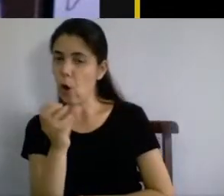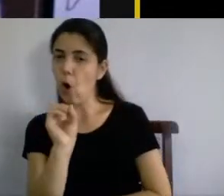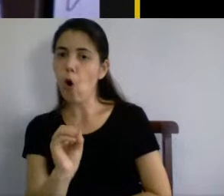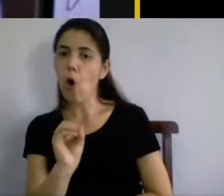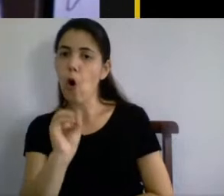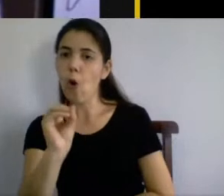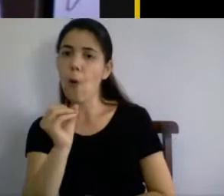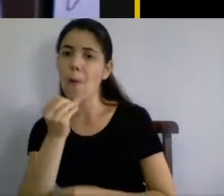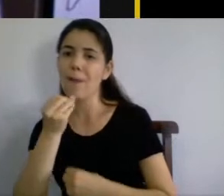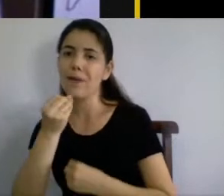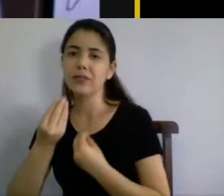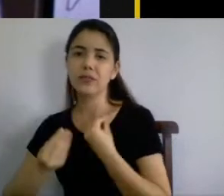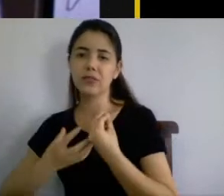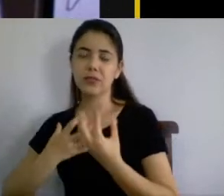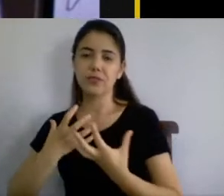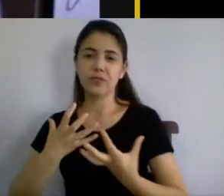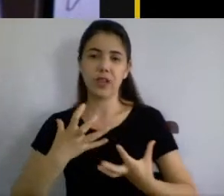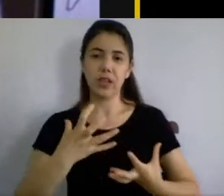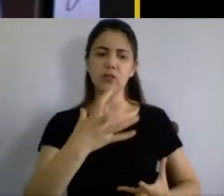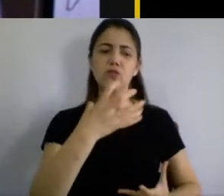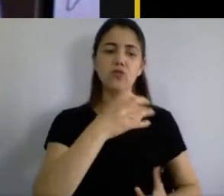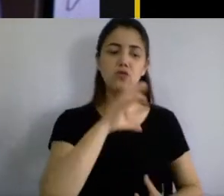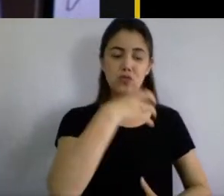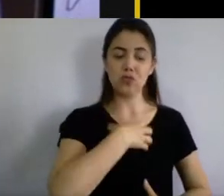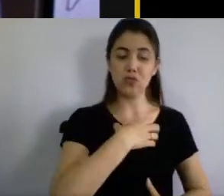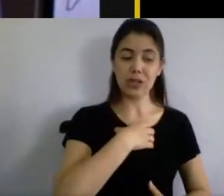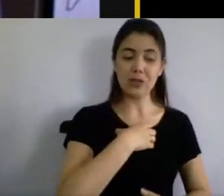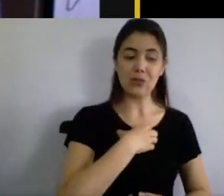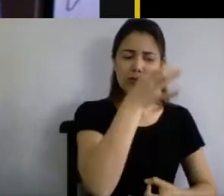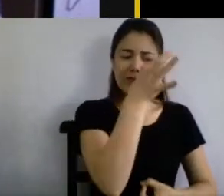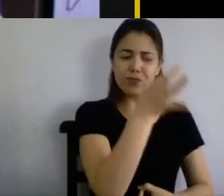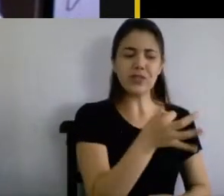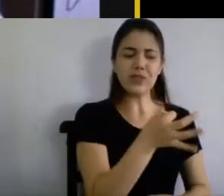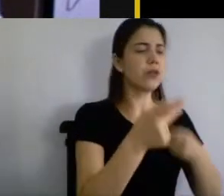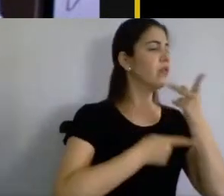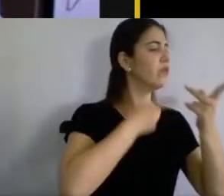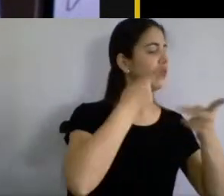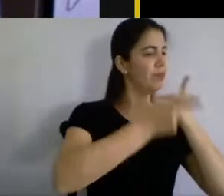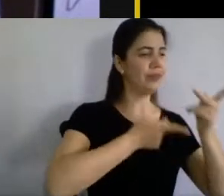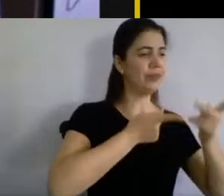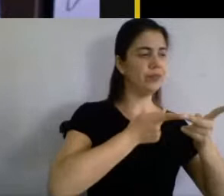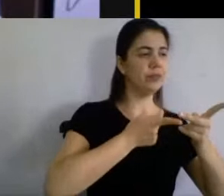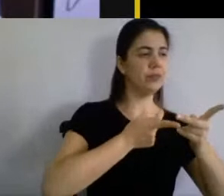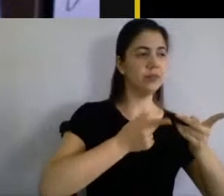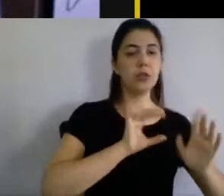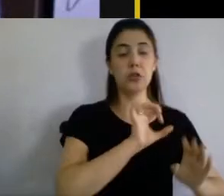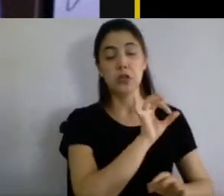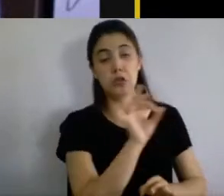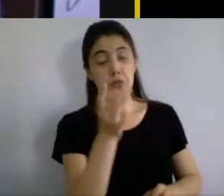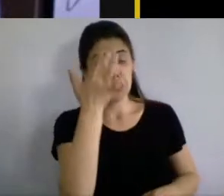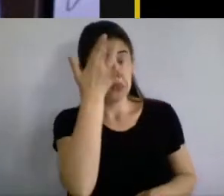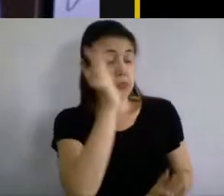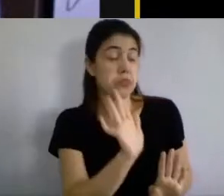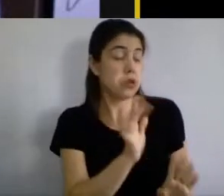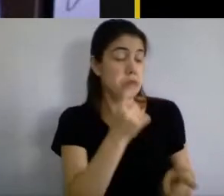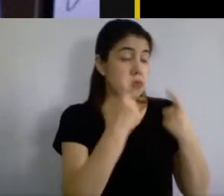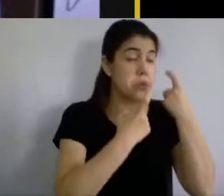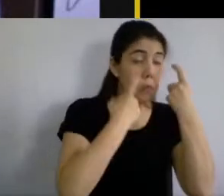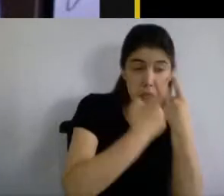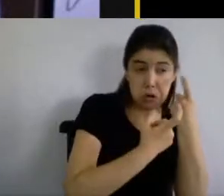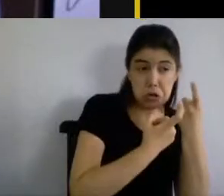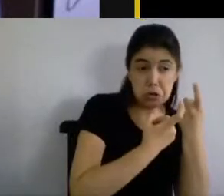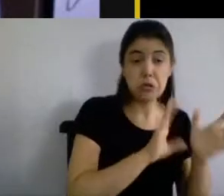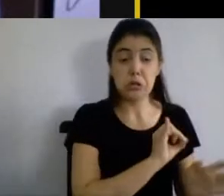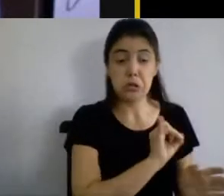preocupada com a verdade e com o falso. A retórica não, a retórica está preocupada em falar bem. E ela não fala